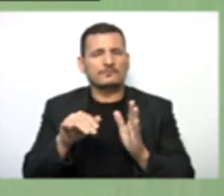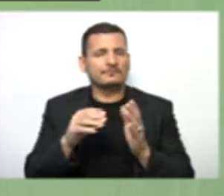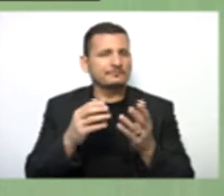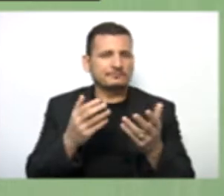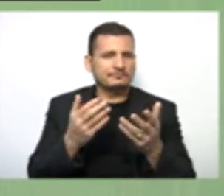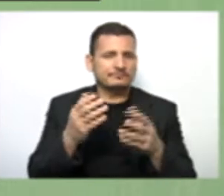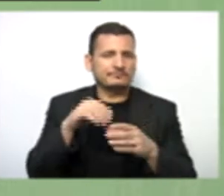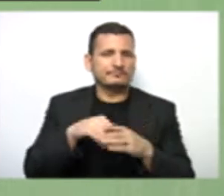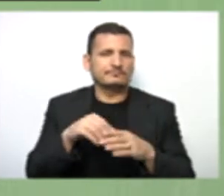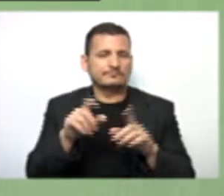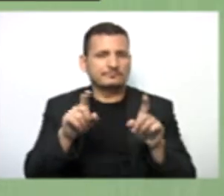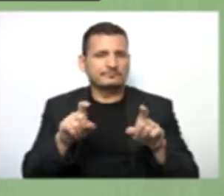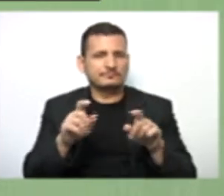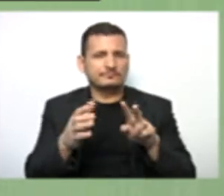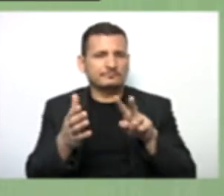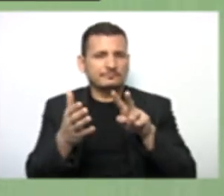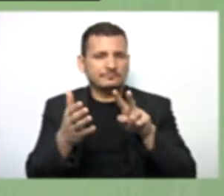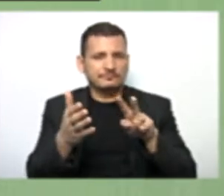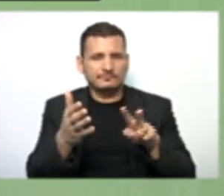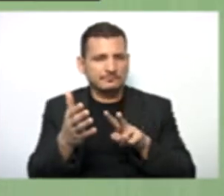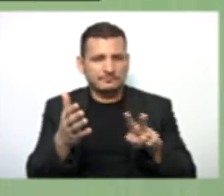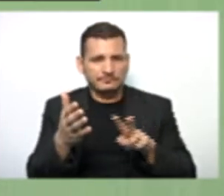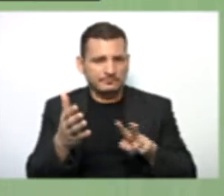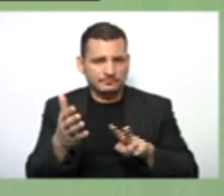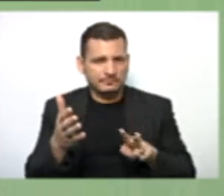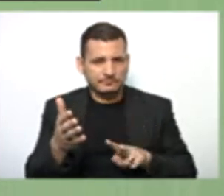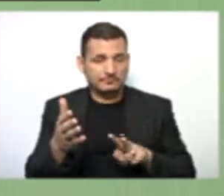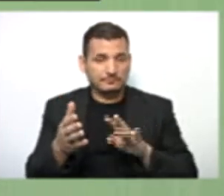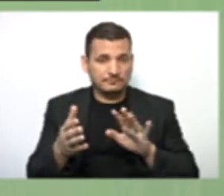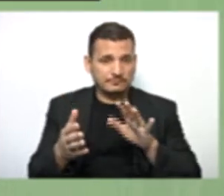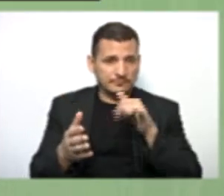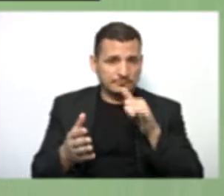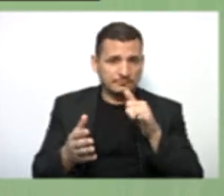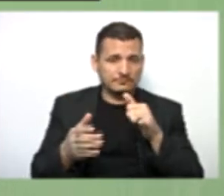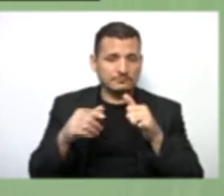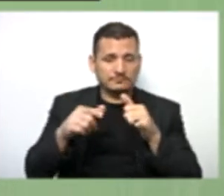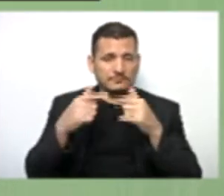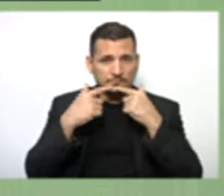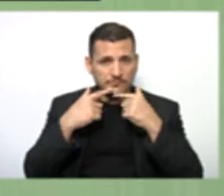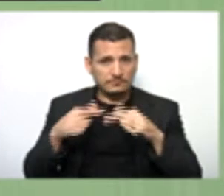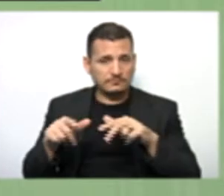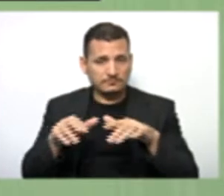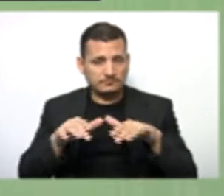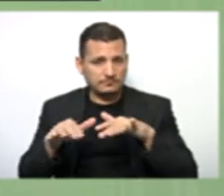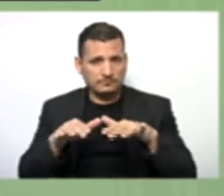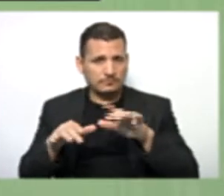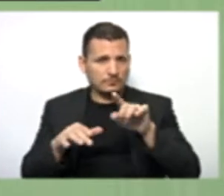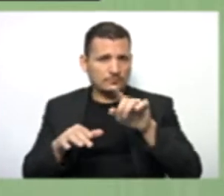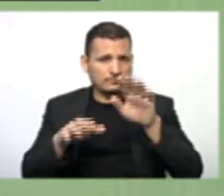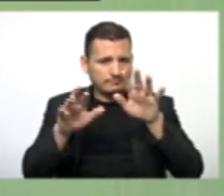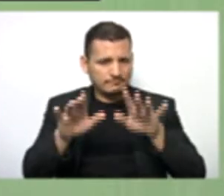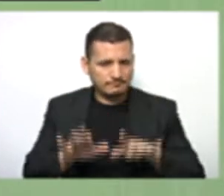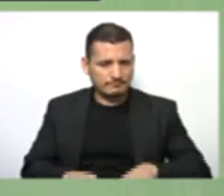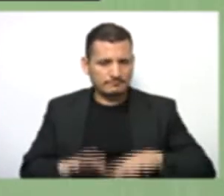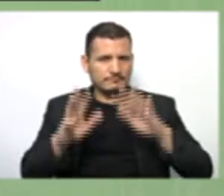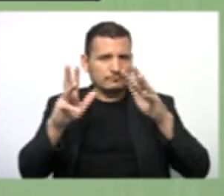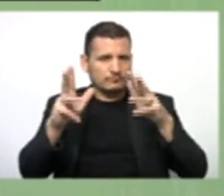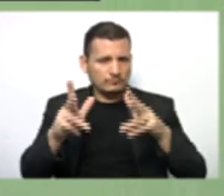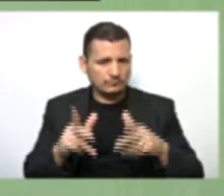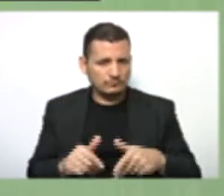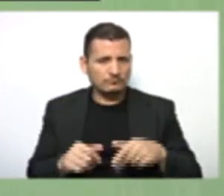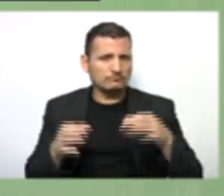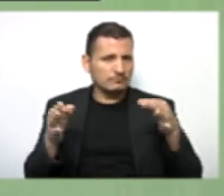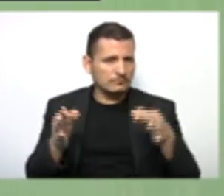dizer assim. Vai ser verificada, de acordo com a linguagem de programação, se tudo que você escreveu da